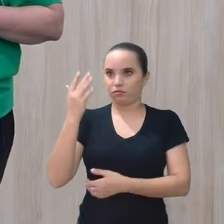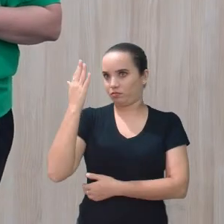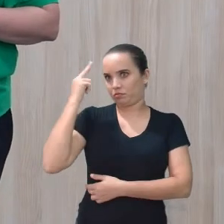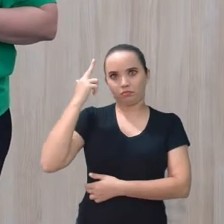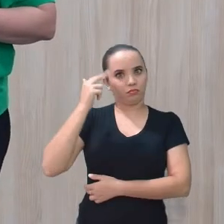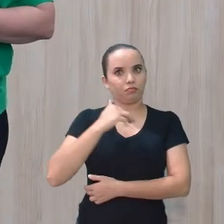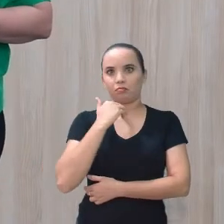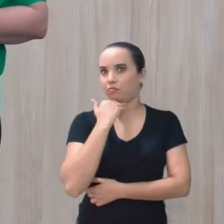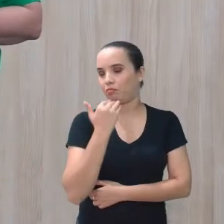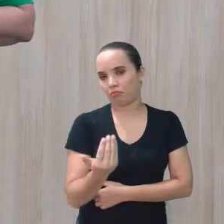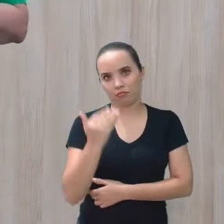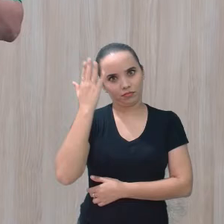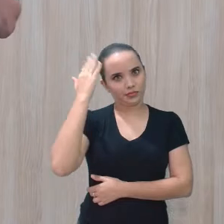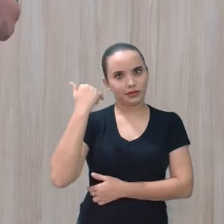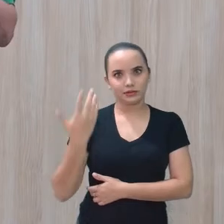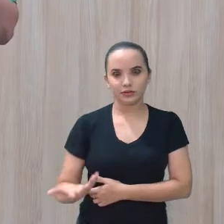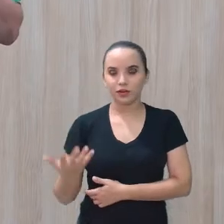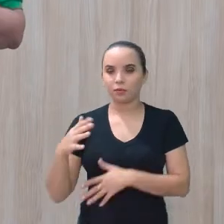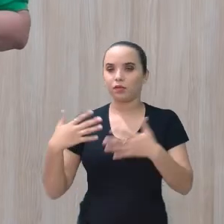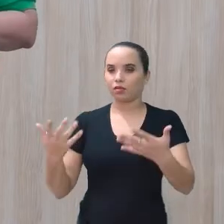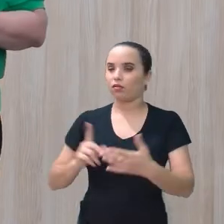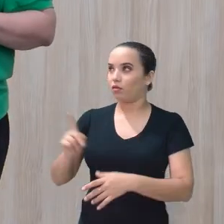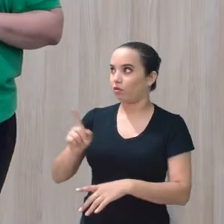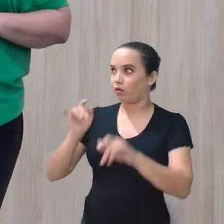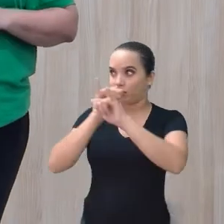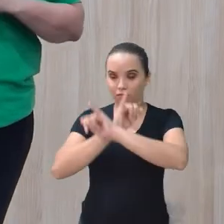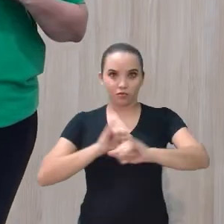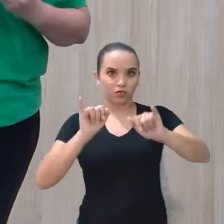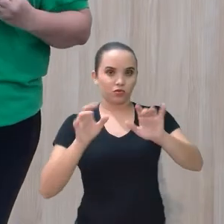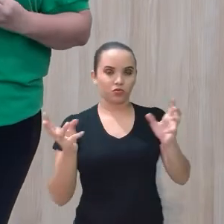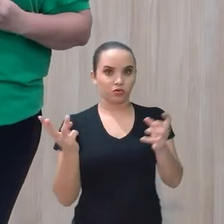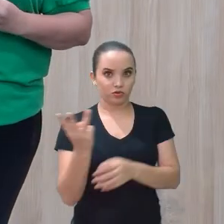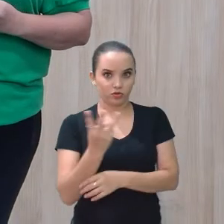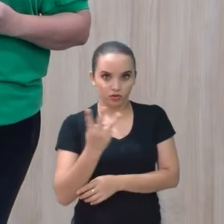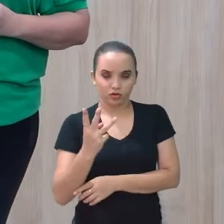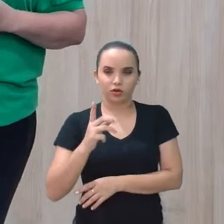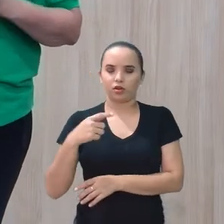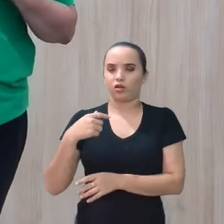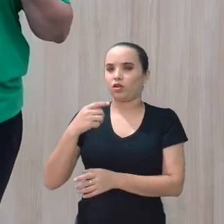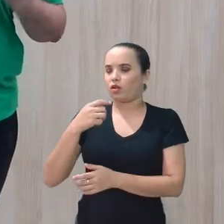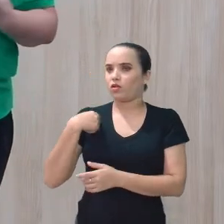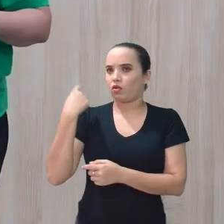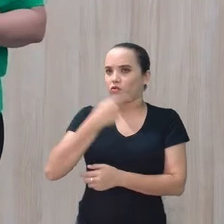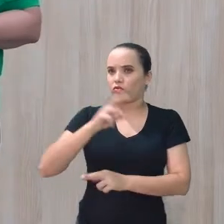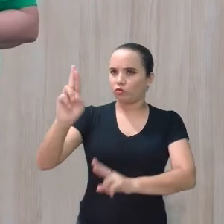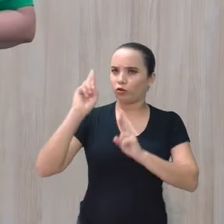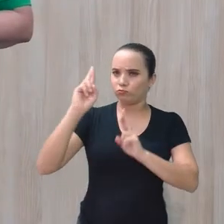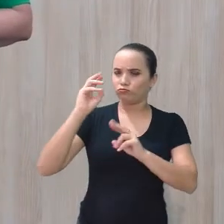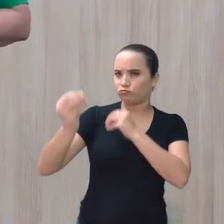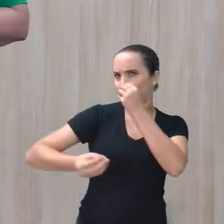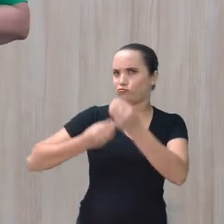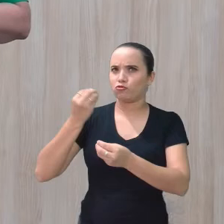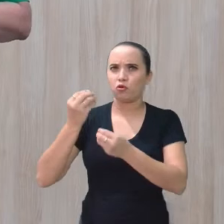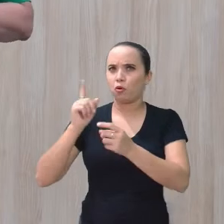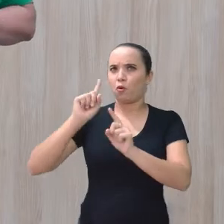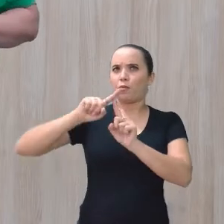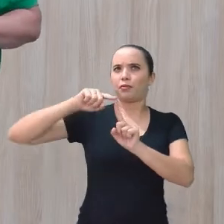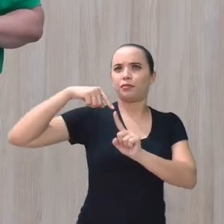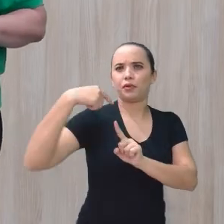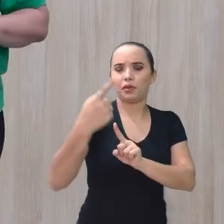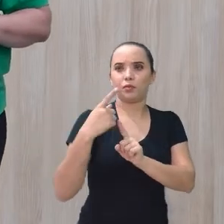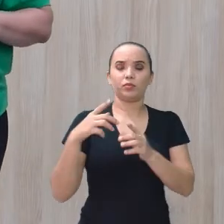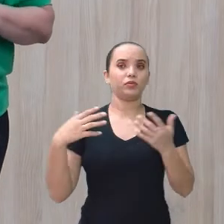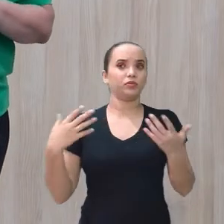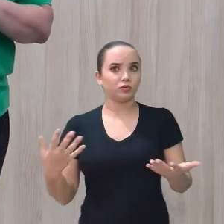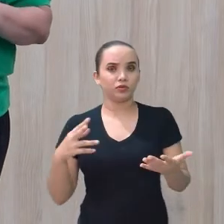cria-se a expectativa de como será a vida depois da quarentena. Então, ninguém